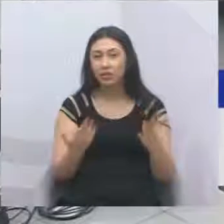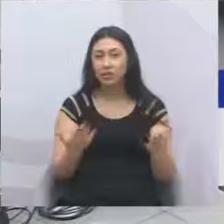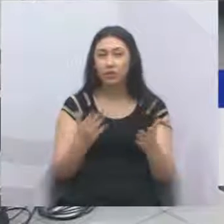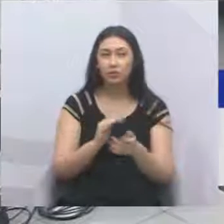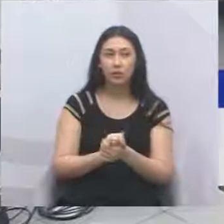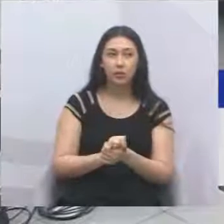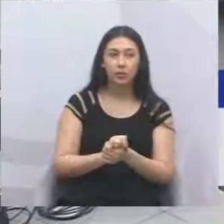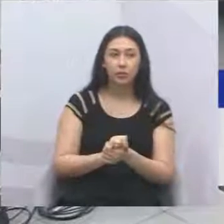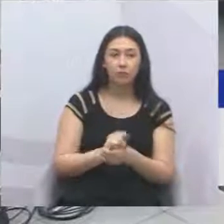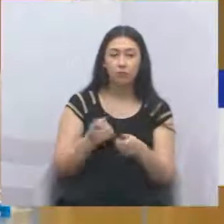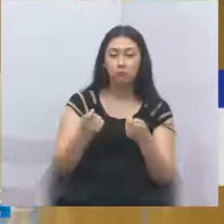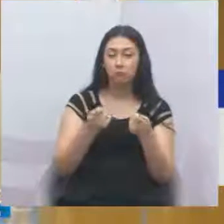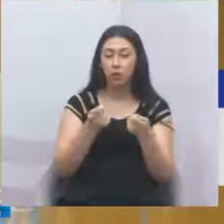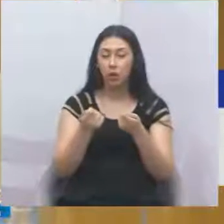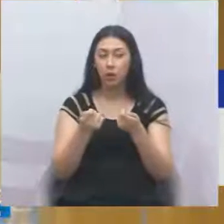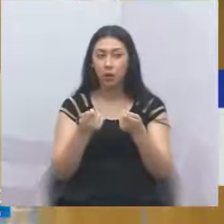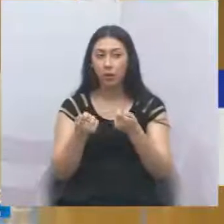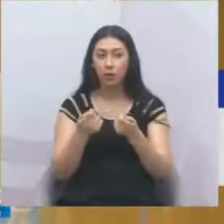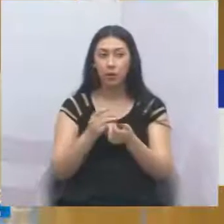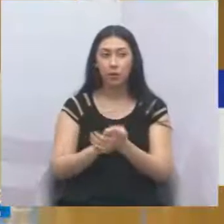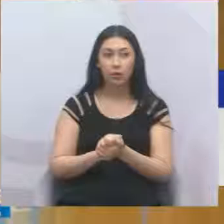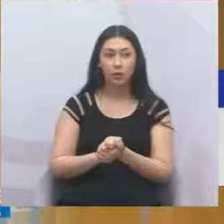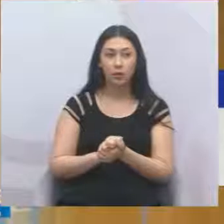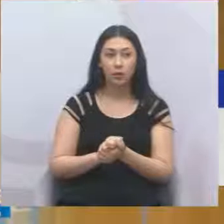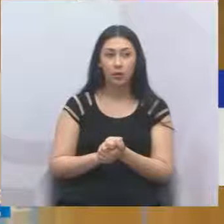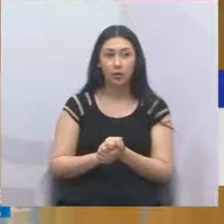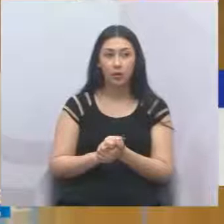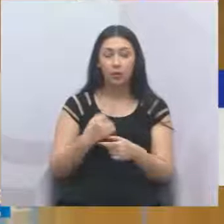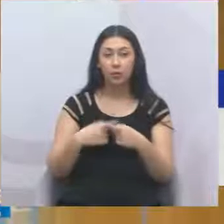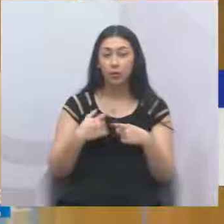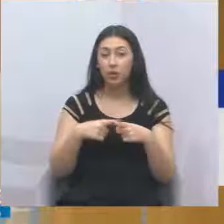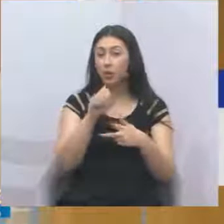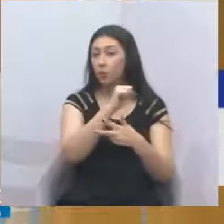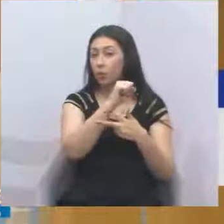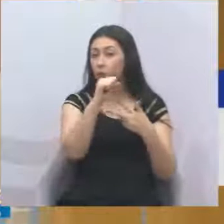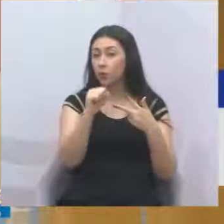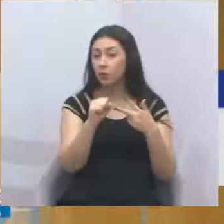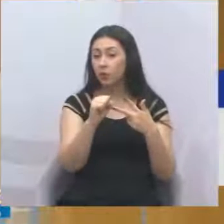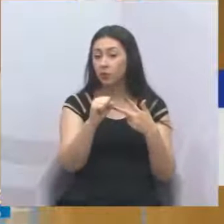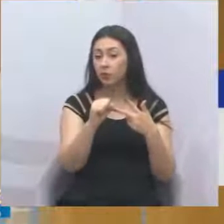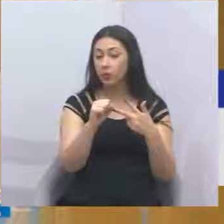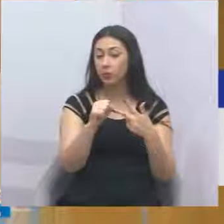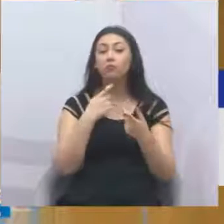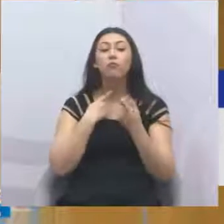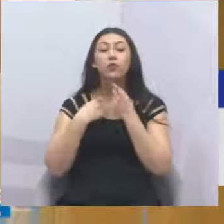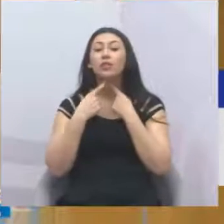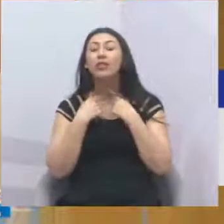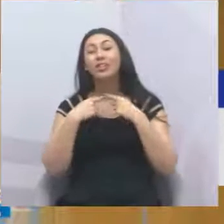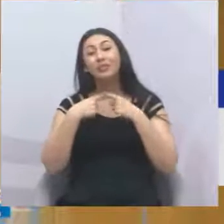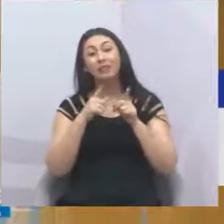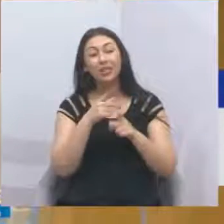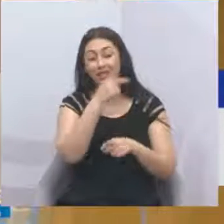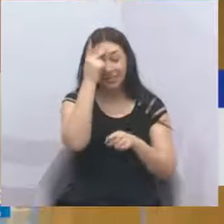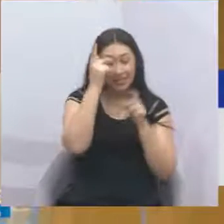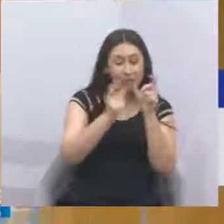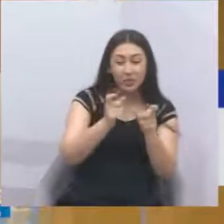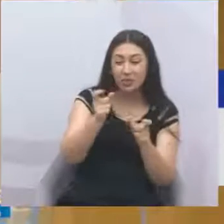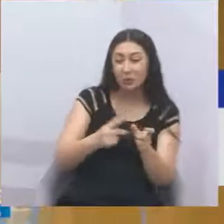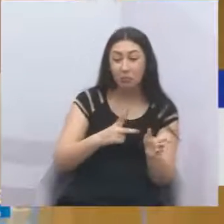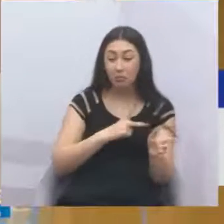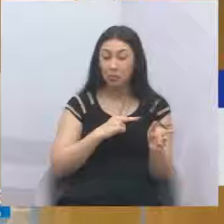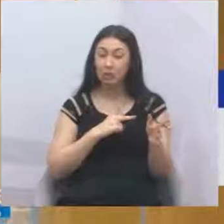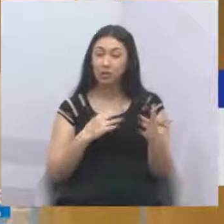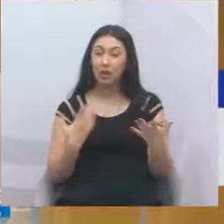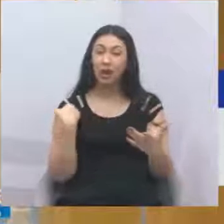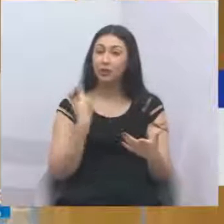e das gestões públicas, que é a supremacia do interesse público sobre o particular. Então, nós não podemos deixar